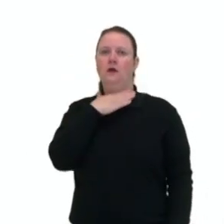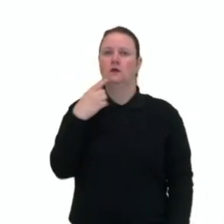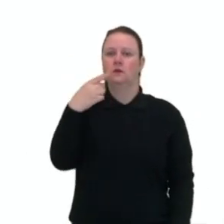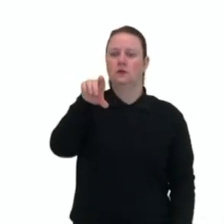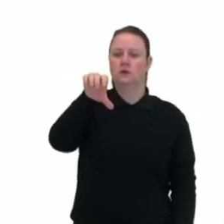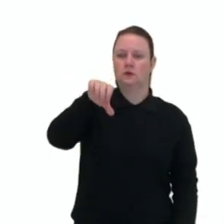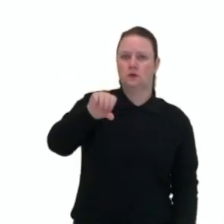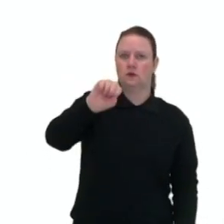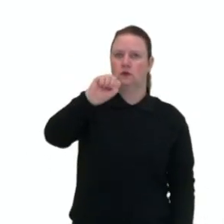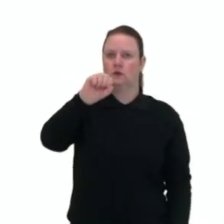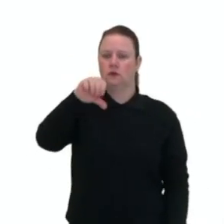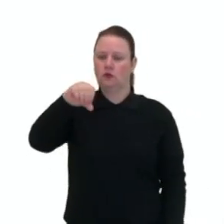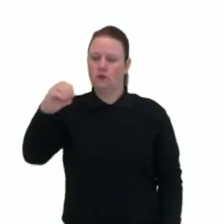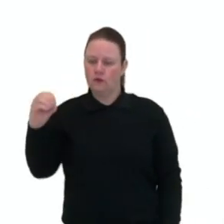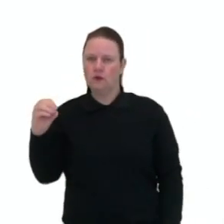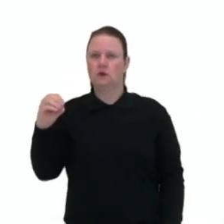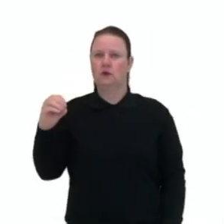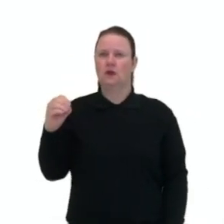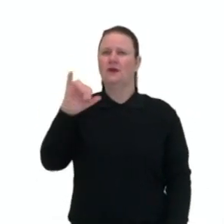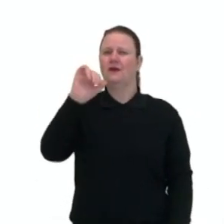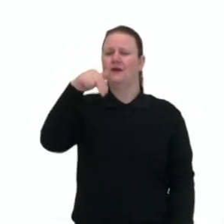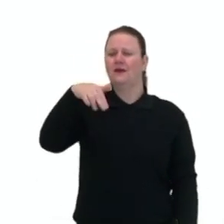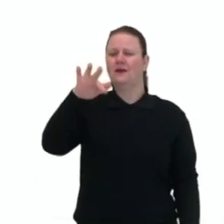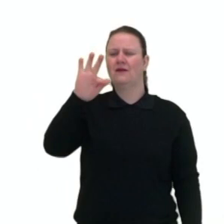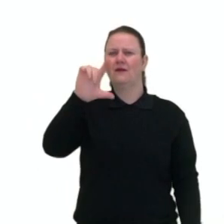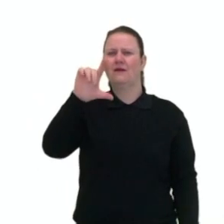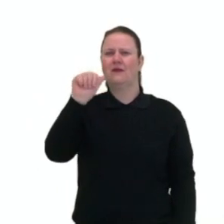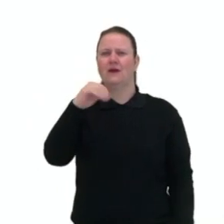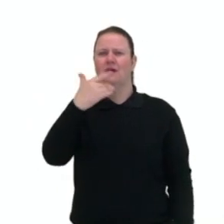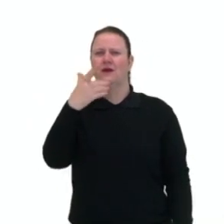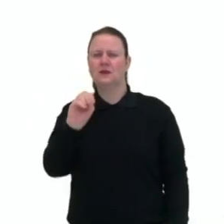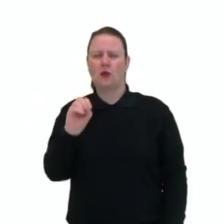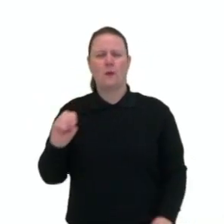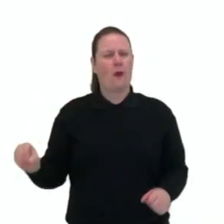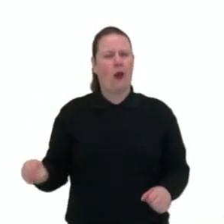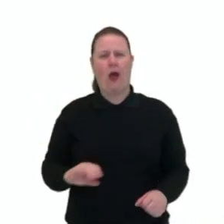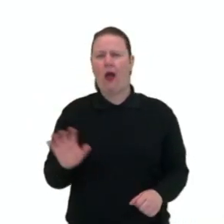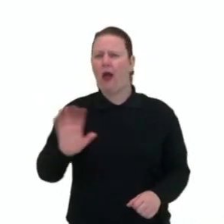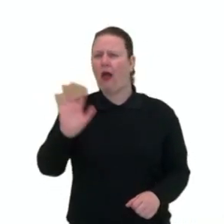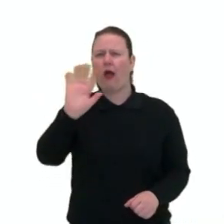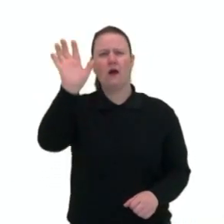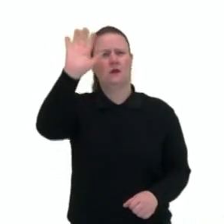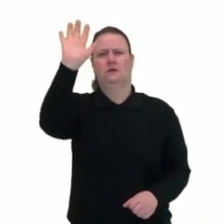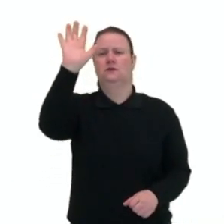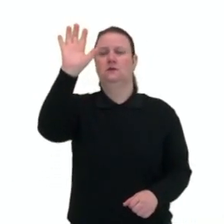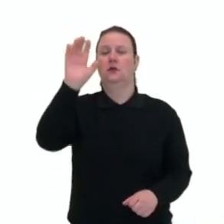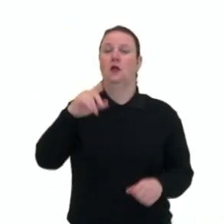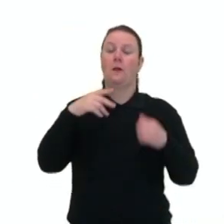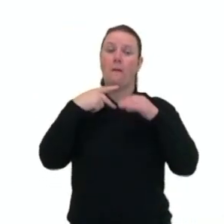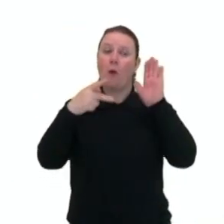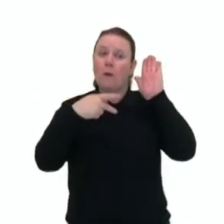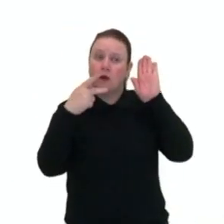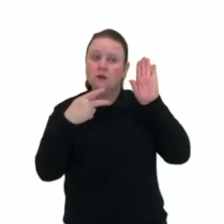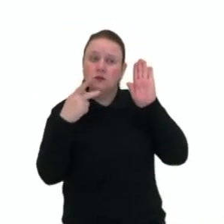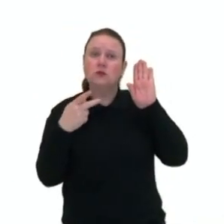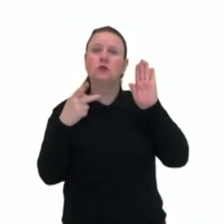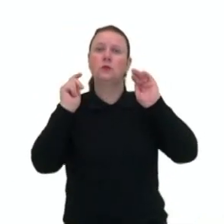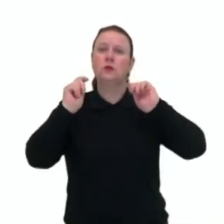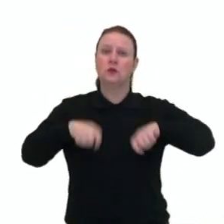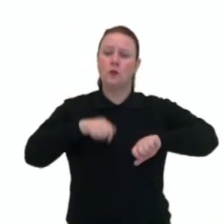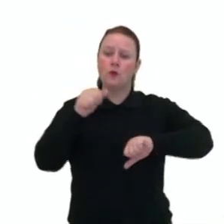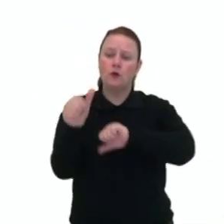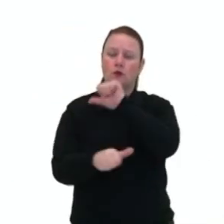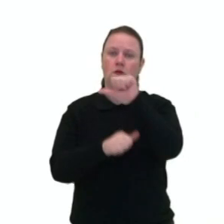1990. A inflação estava altíssima no Brasil quando ele assumiu. Ele prometia resolver o problema da inflação com